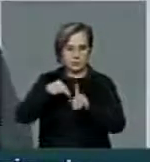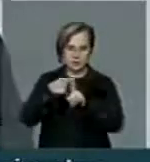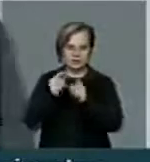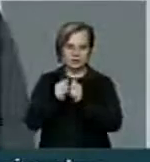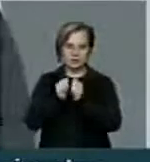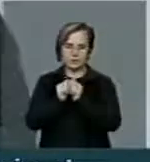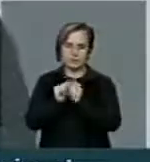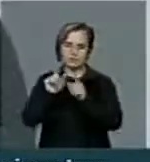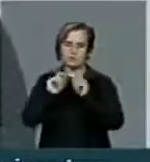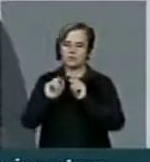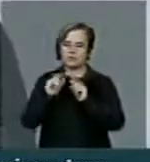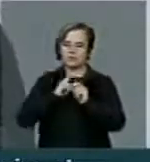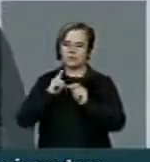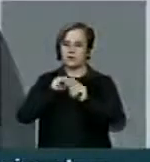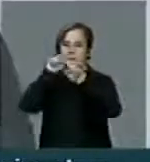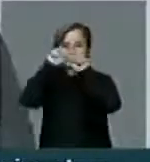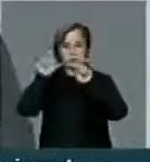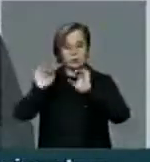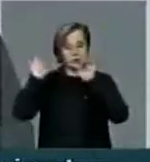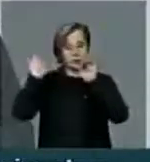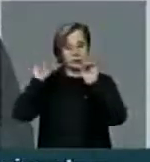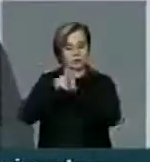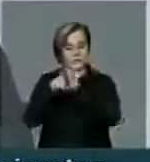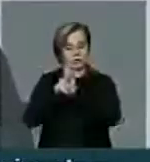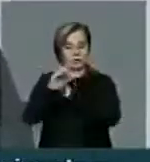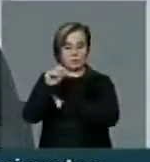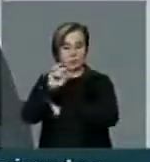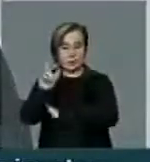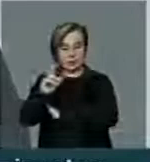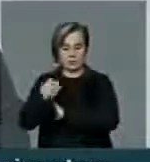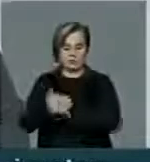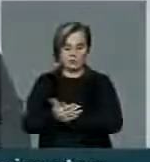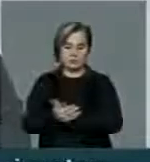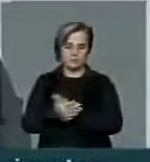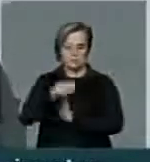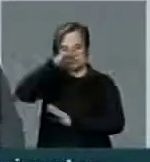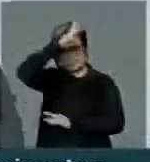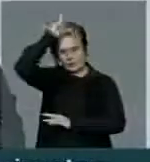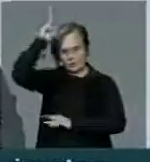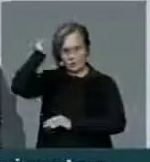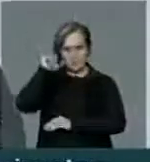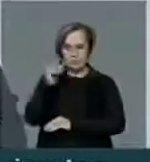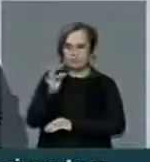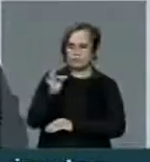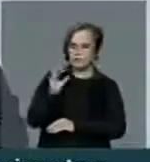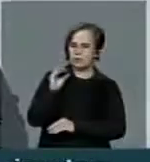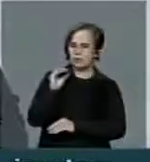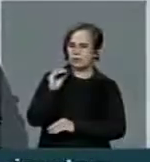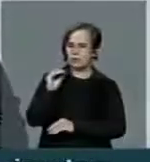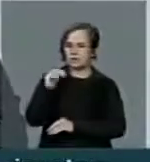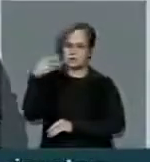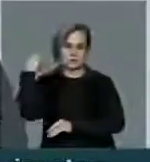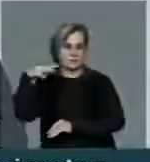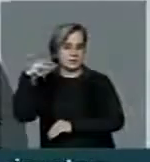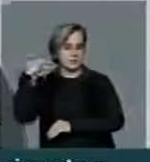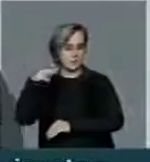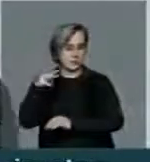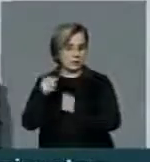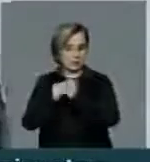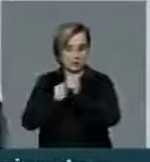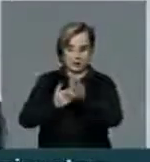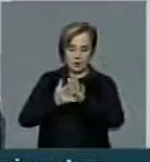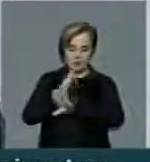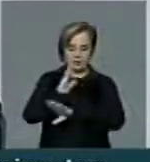o Pará é um dos que tem sistema independente de CAR. Tá? Amazonas, Tocantins e Maranhão